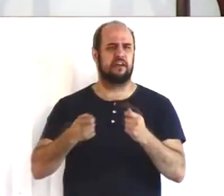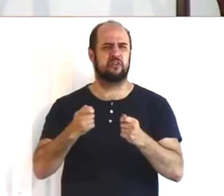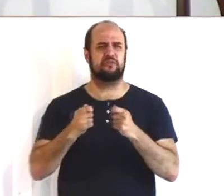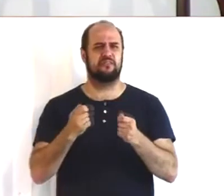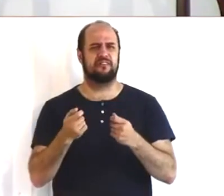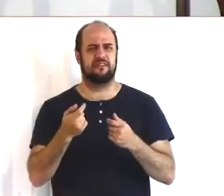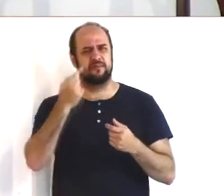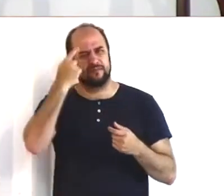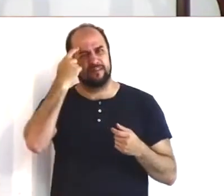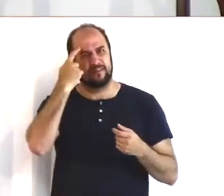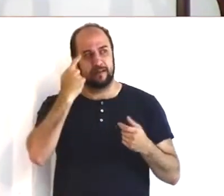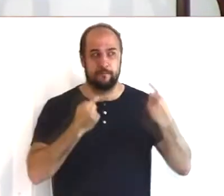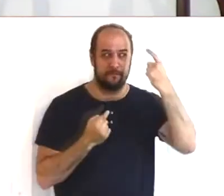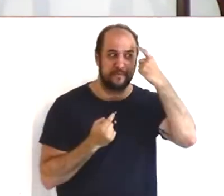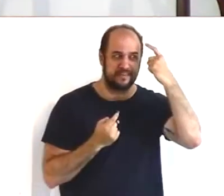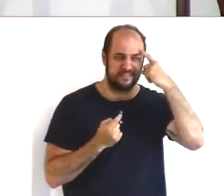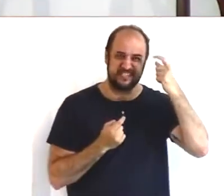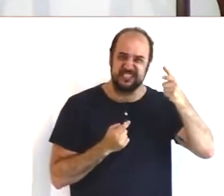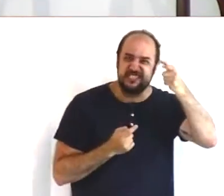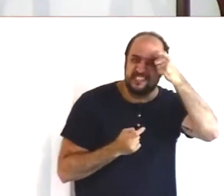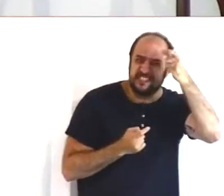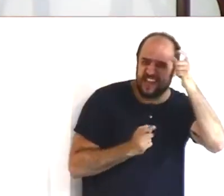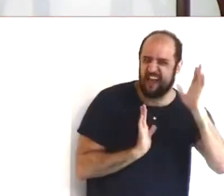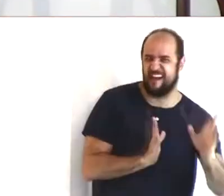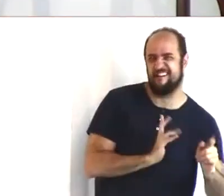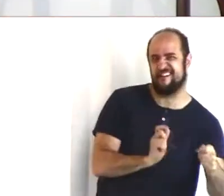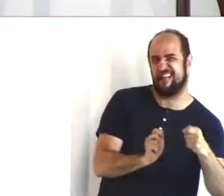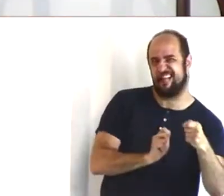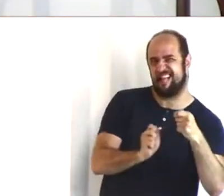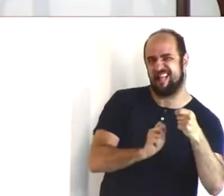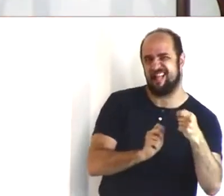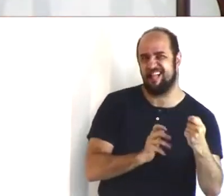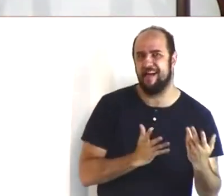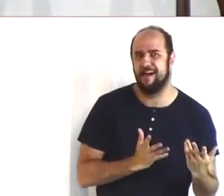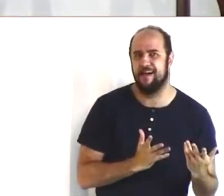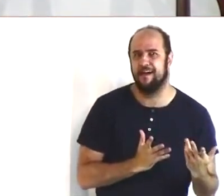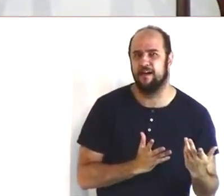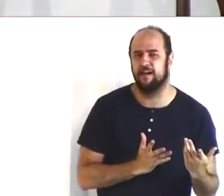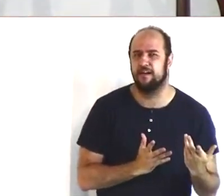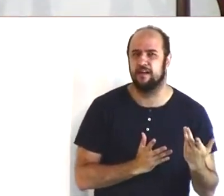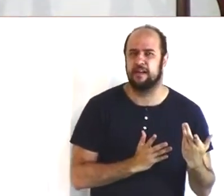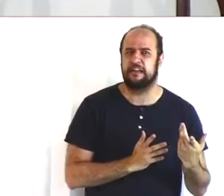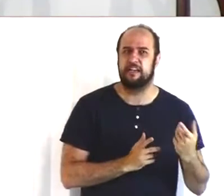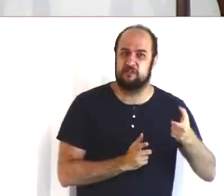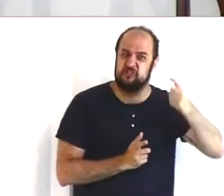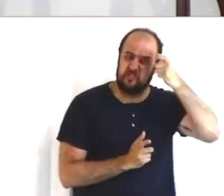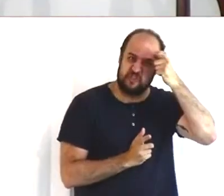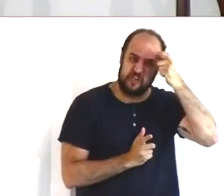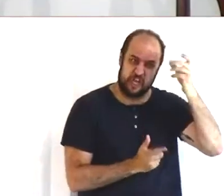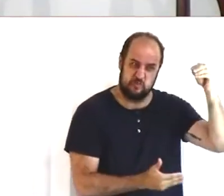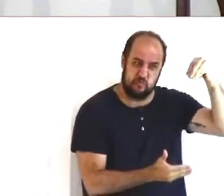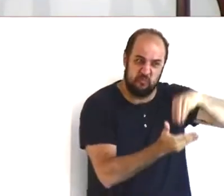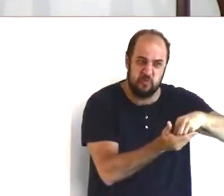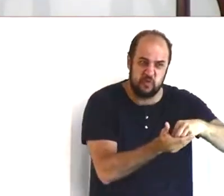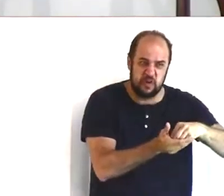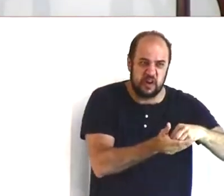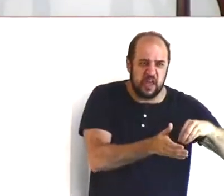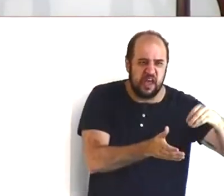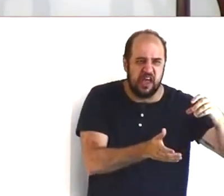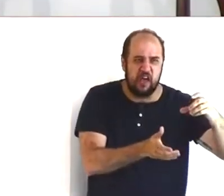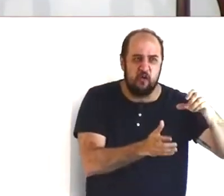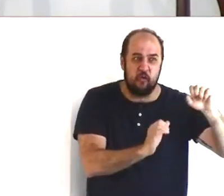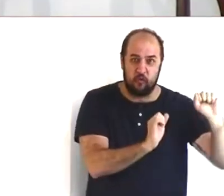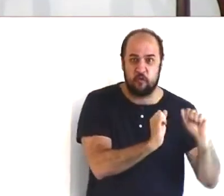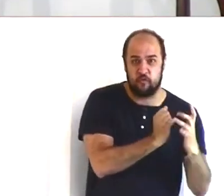acham que é Satanás que está dominando o mundo. Eles acham que é Satanás que colocou o vírus, eles acham que é Satanás que